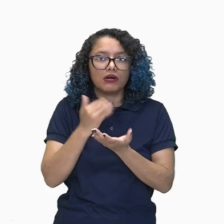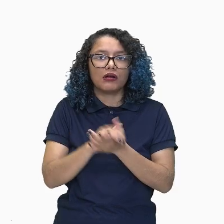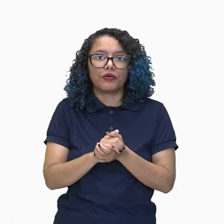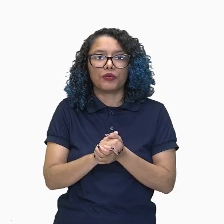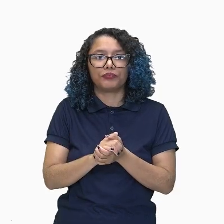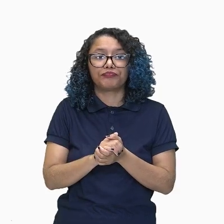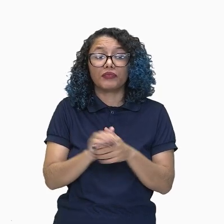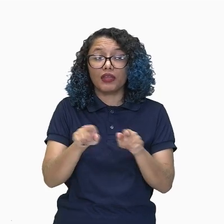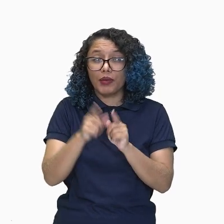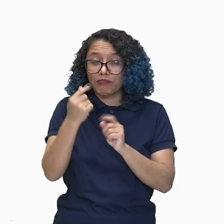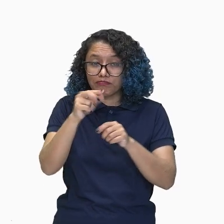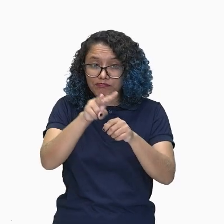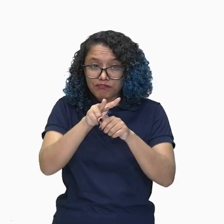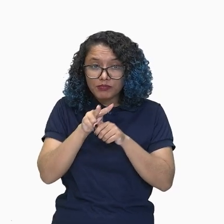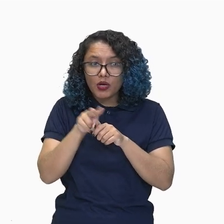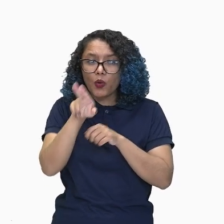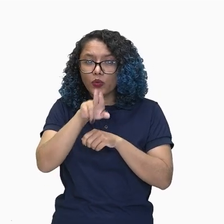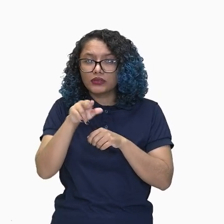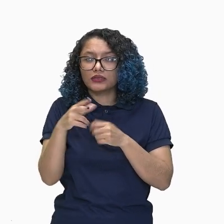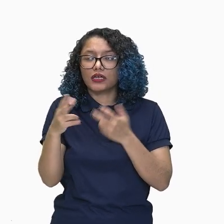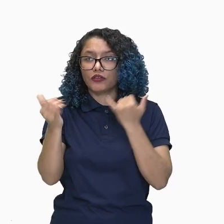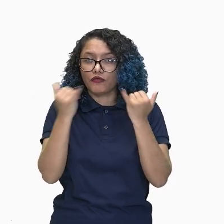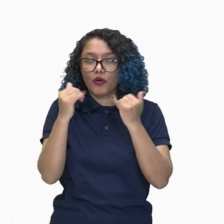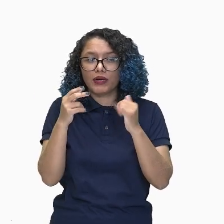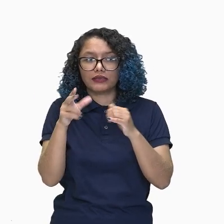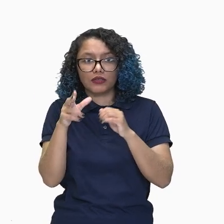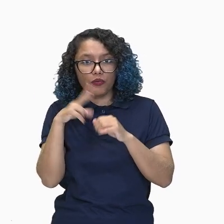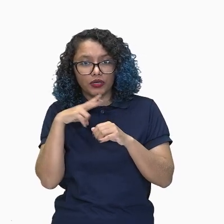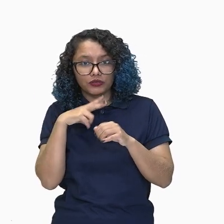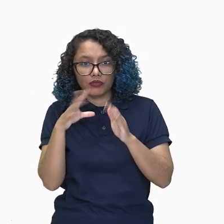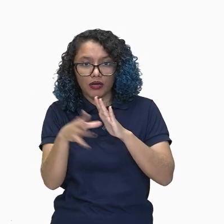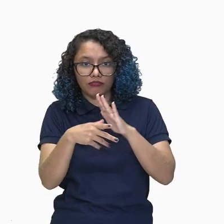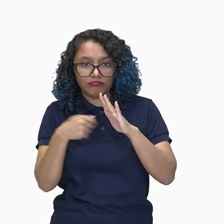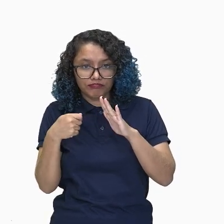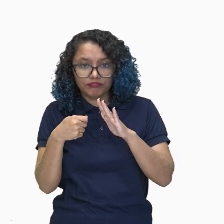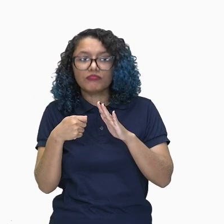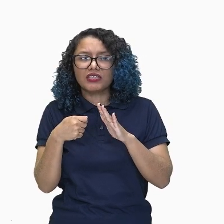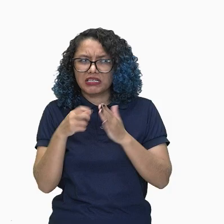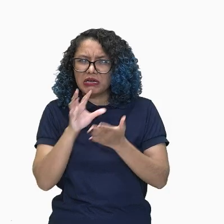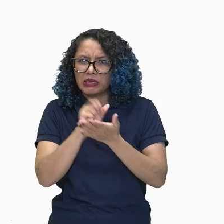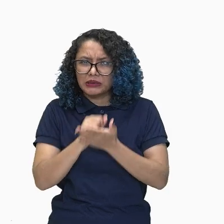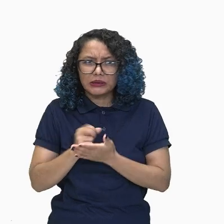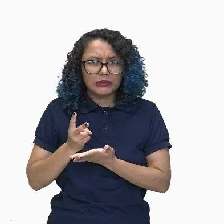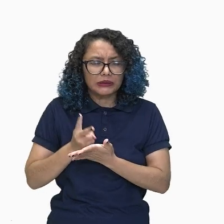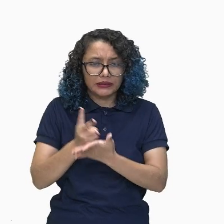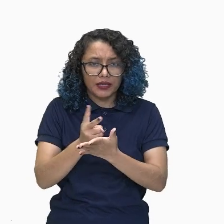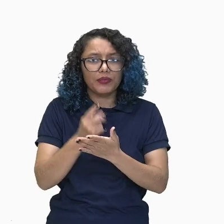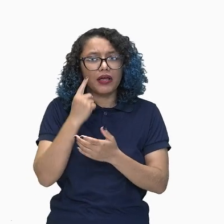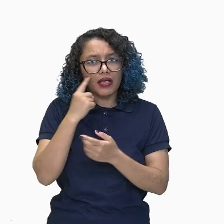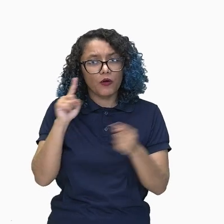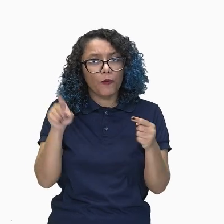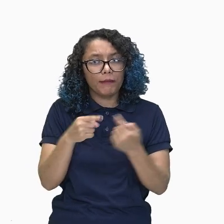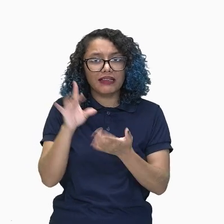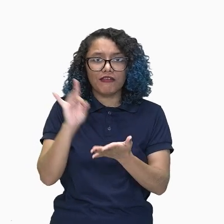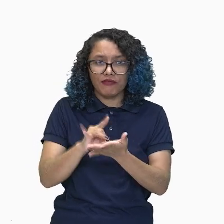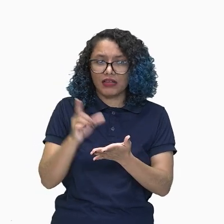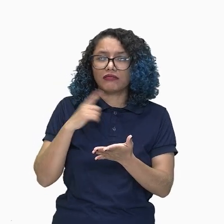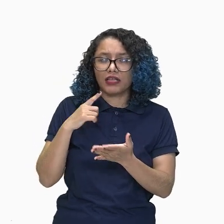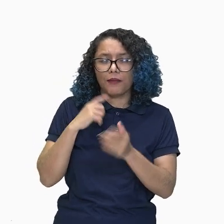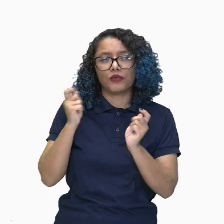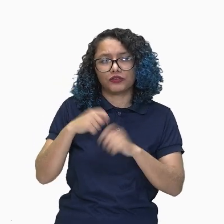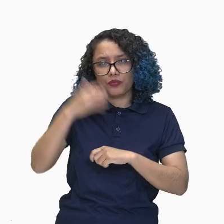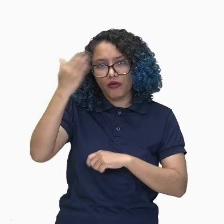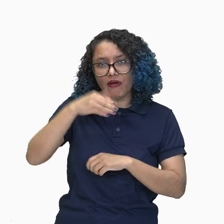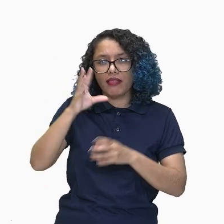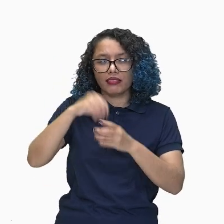pessoais roubados, têm sido registrados com frequência. Isso daí é um fato que nós conseguimos verificar lá no site do Banco